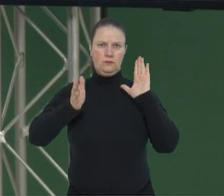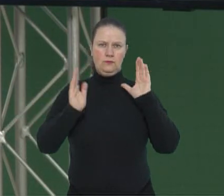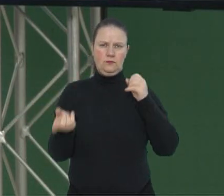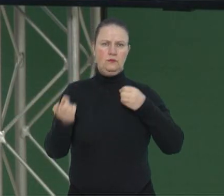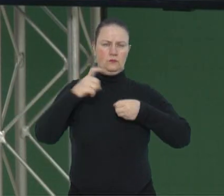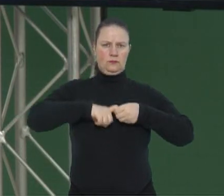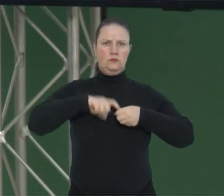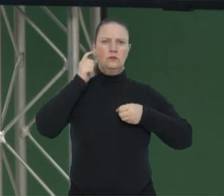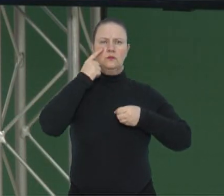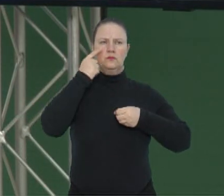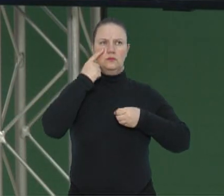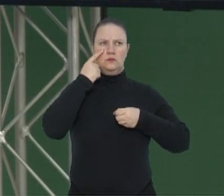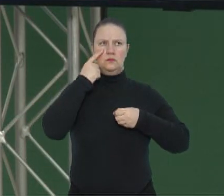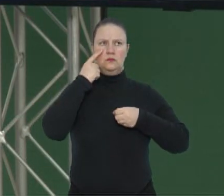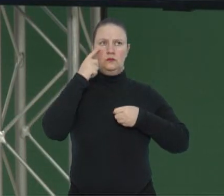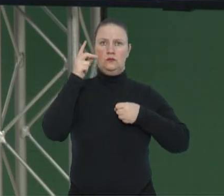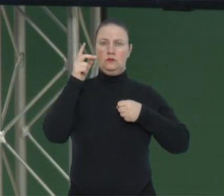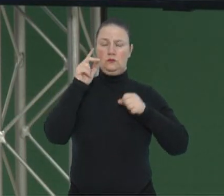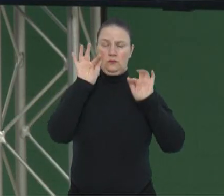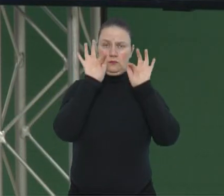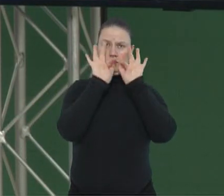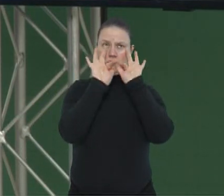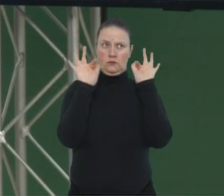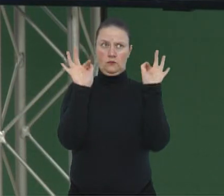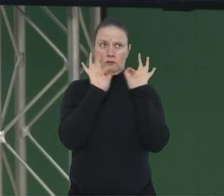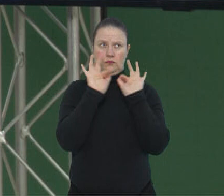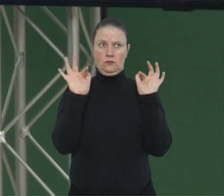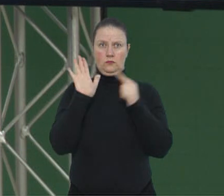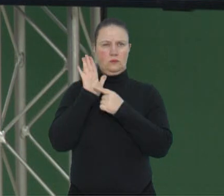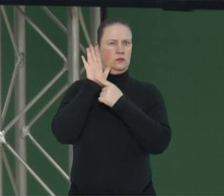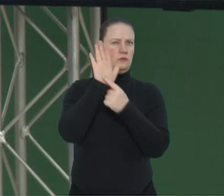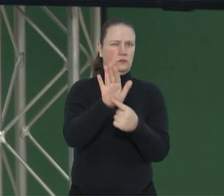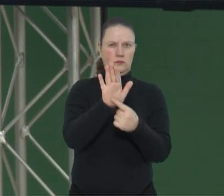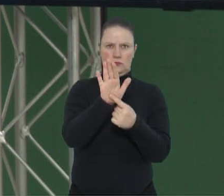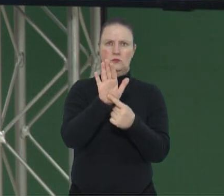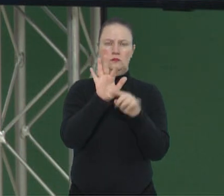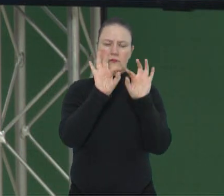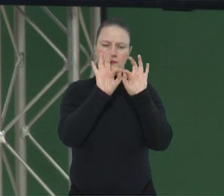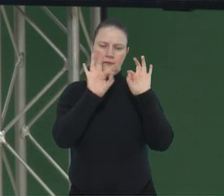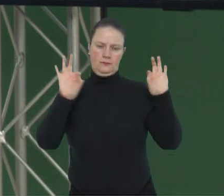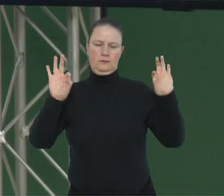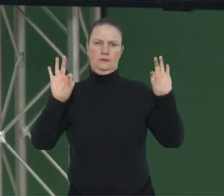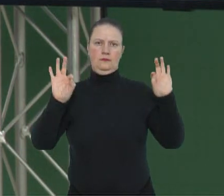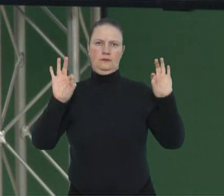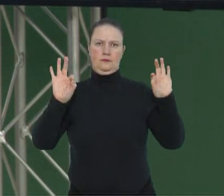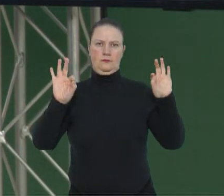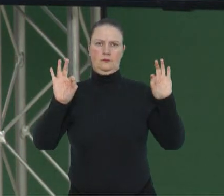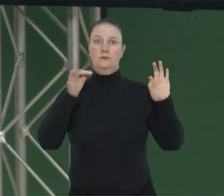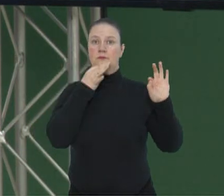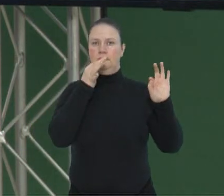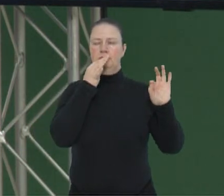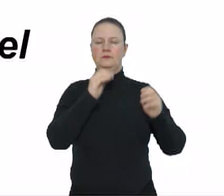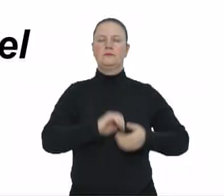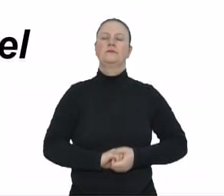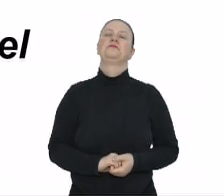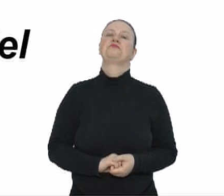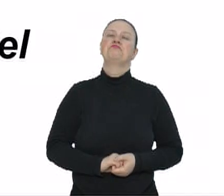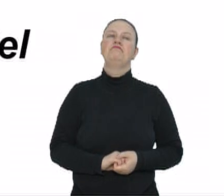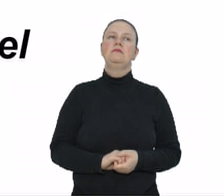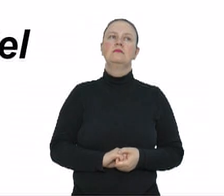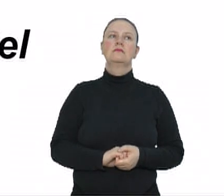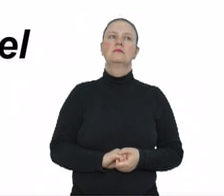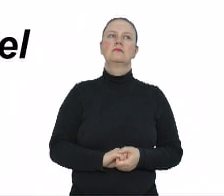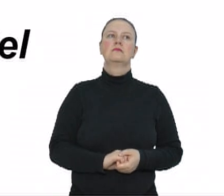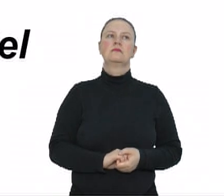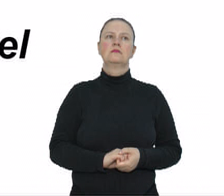retomando aqui, inclusive, o verso que está em destaque e lhes dando a possível pergunta, uma sugestão, né? Viajar